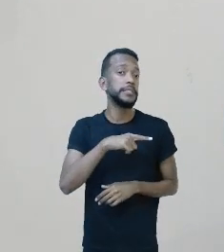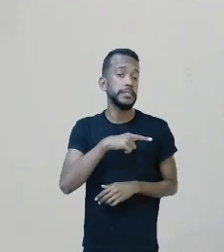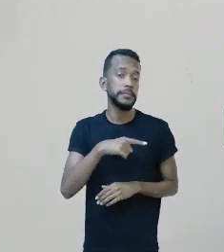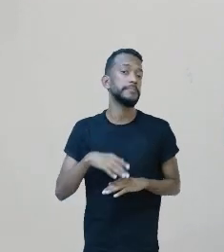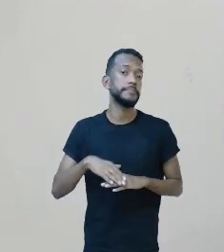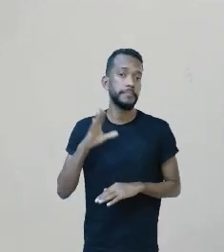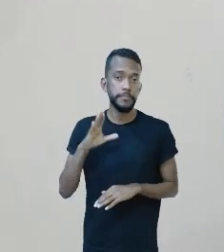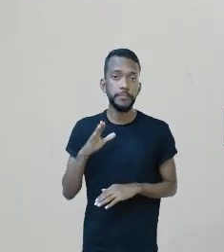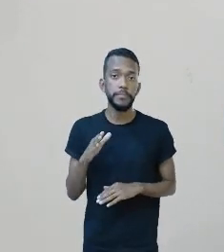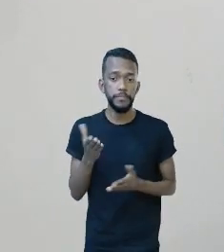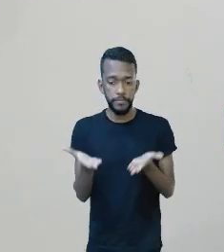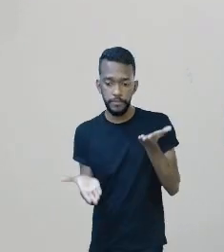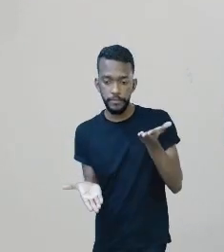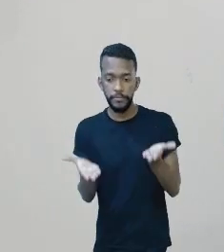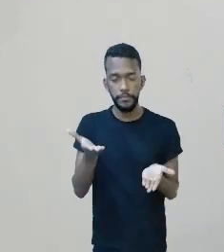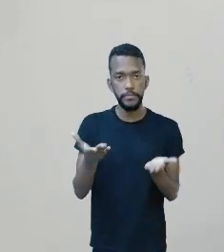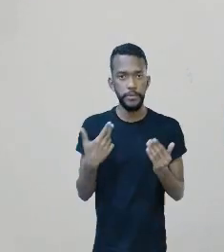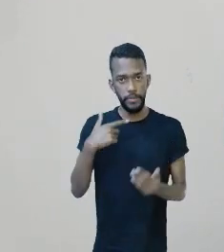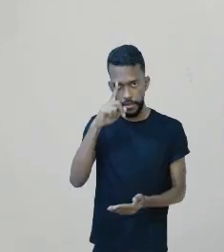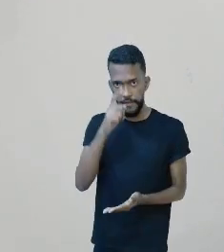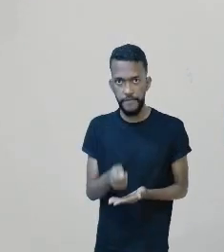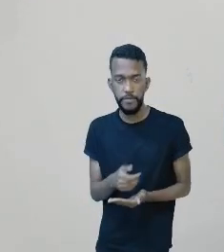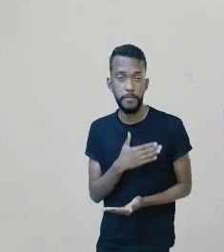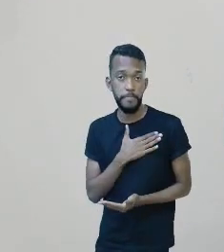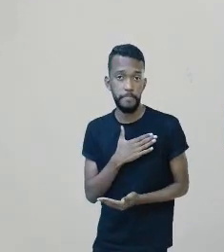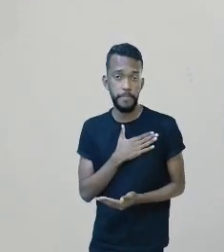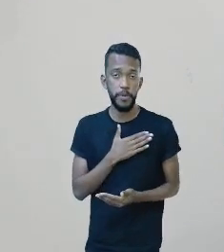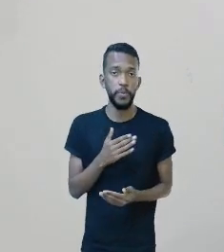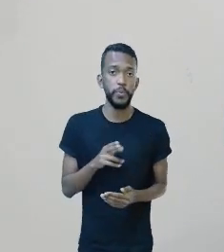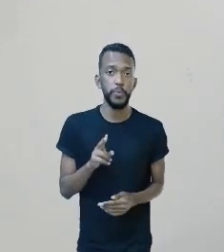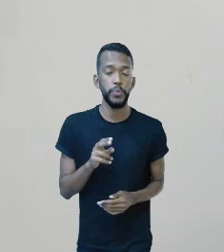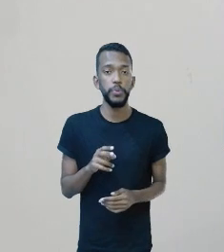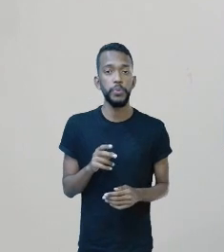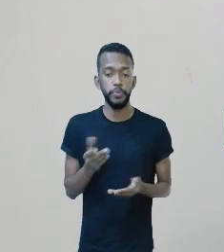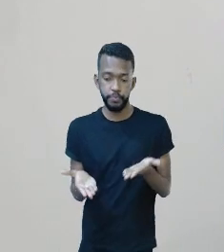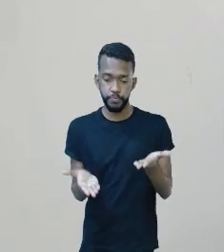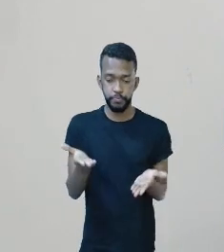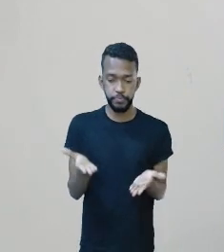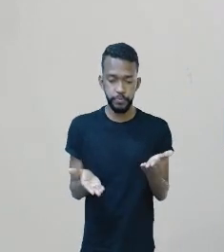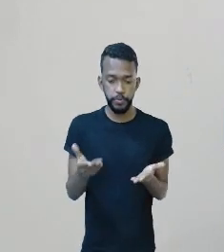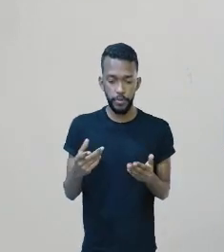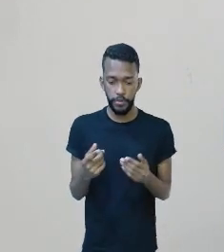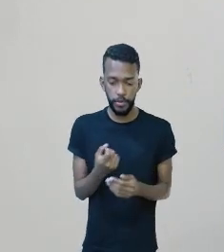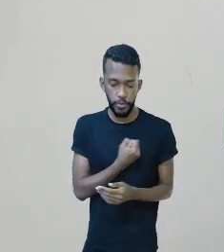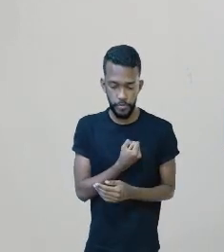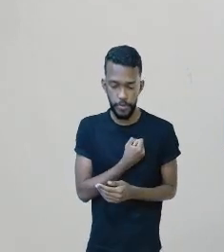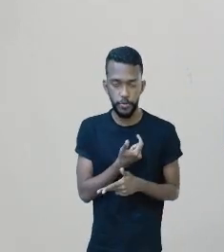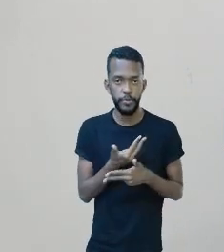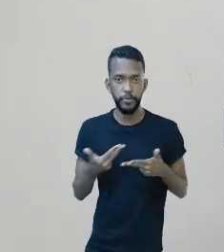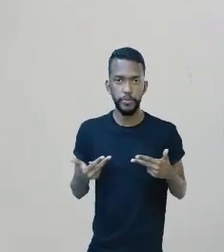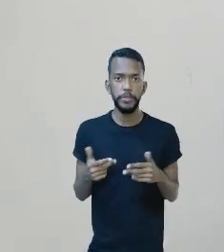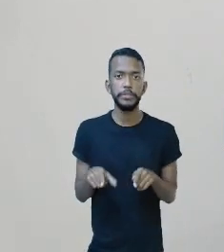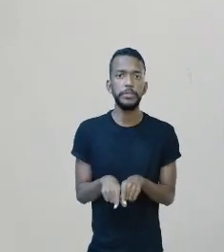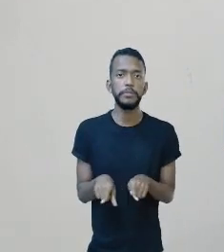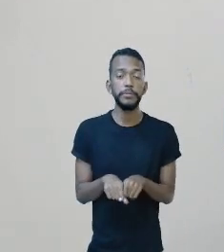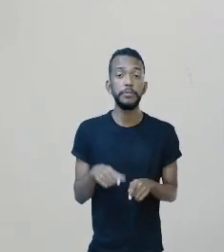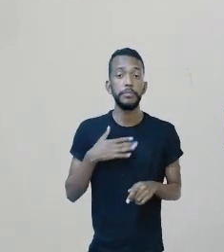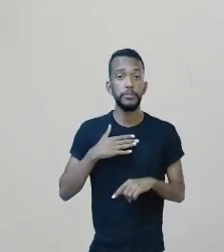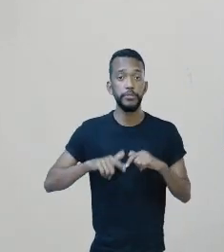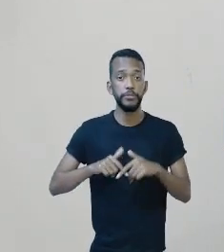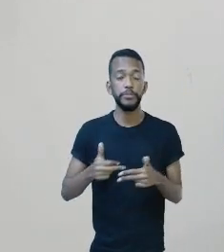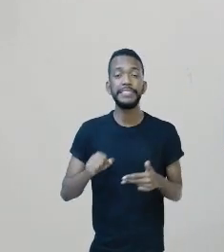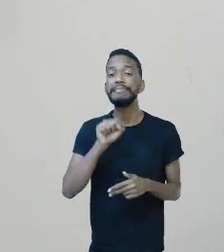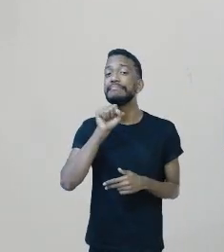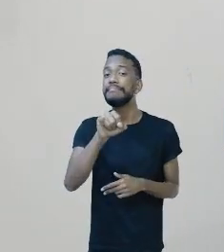grandeza, eu defino a minha unidade de medida e o meu instrumento. Por exemplo, se eu